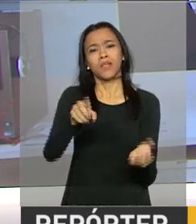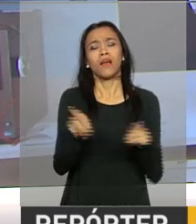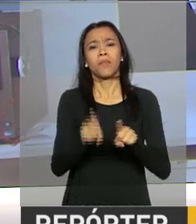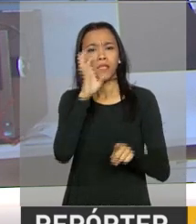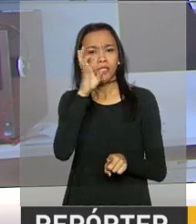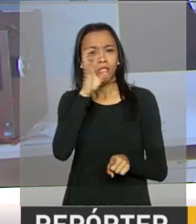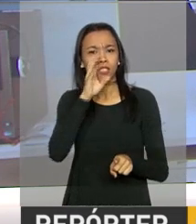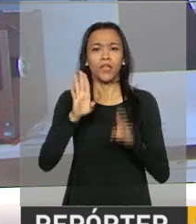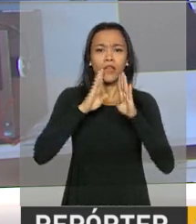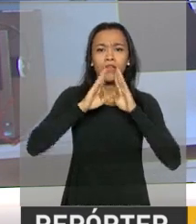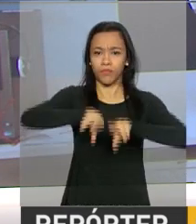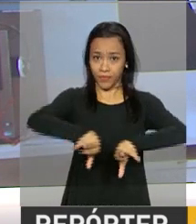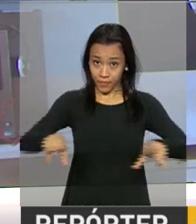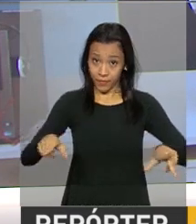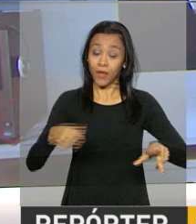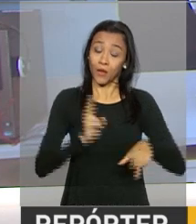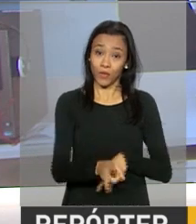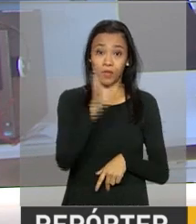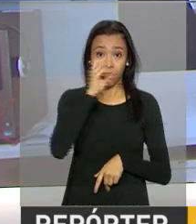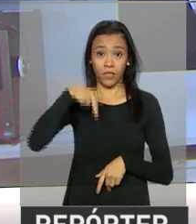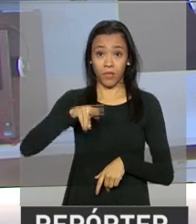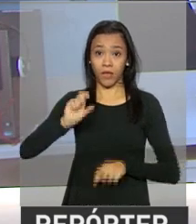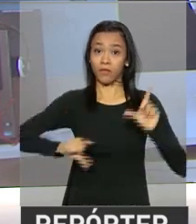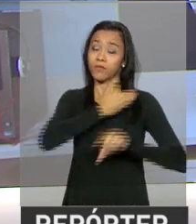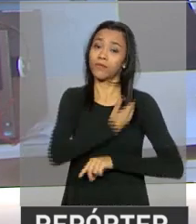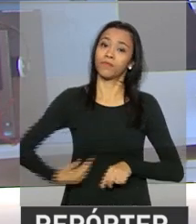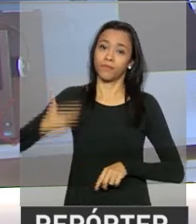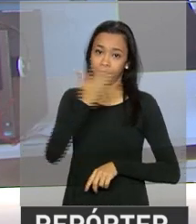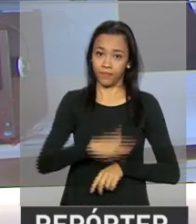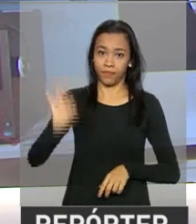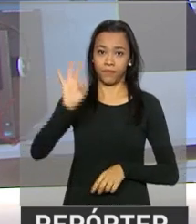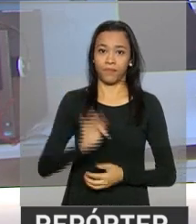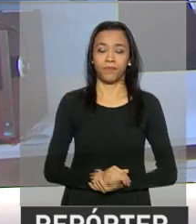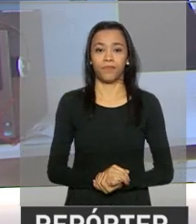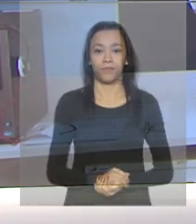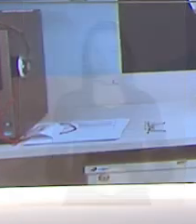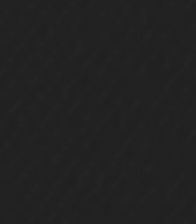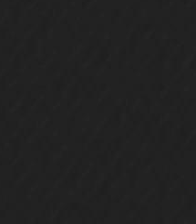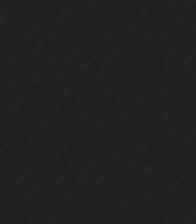as novidades em nossas redes sociais. Continue com a gente, NBR, a TV do Governo Federal.